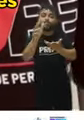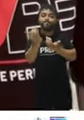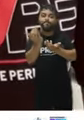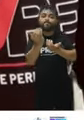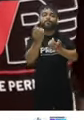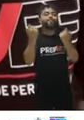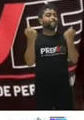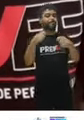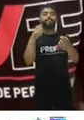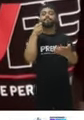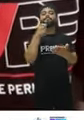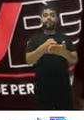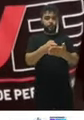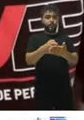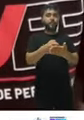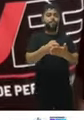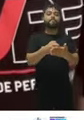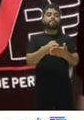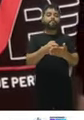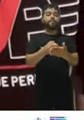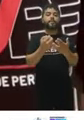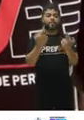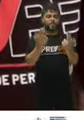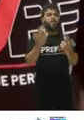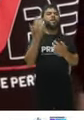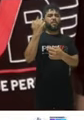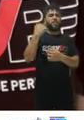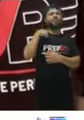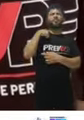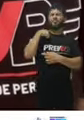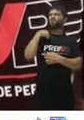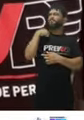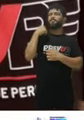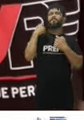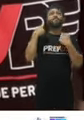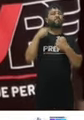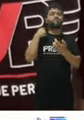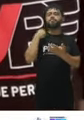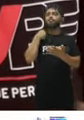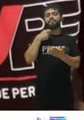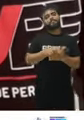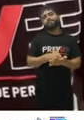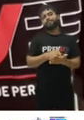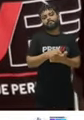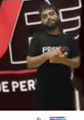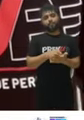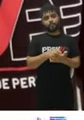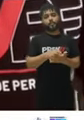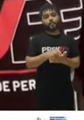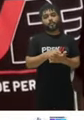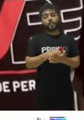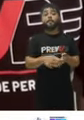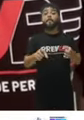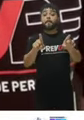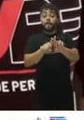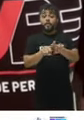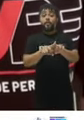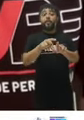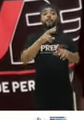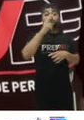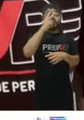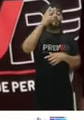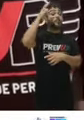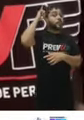condições, assim como eu no ano 2017, né, de pagar um pré-vestibular para se preparar, sendo